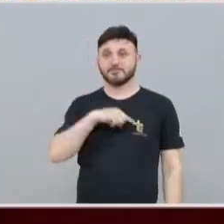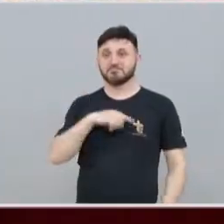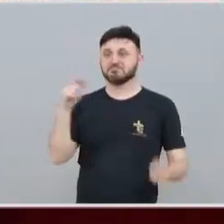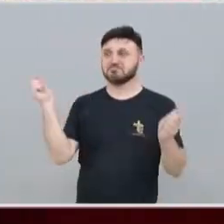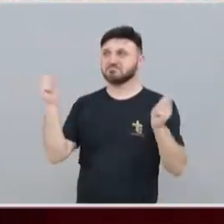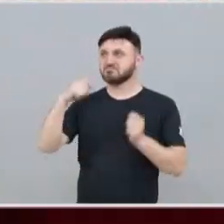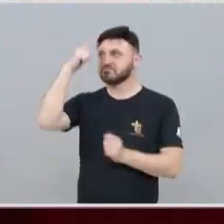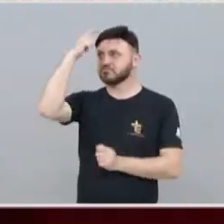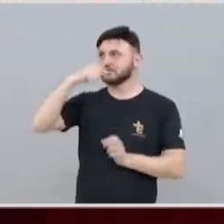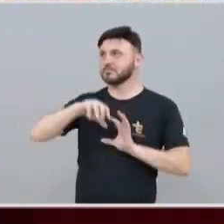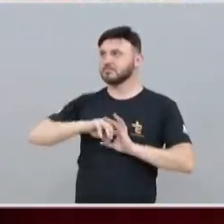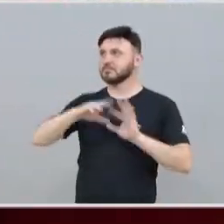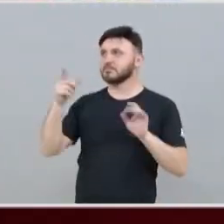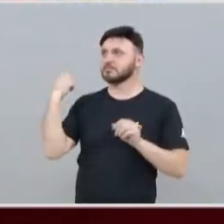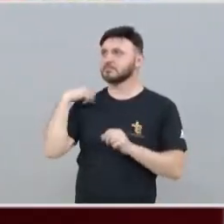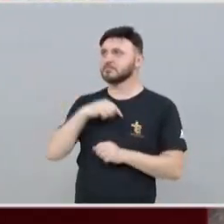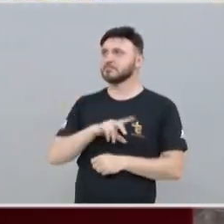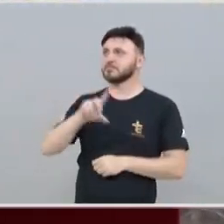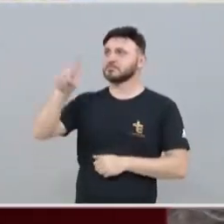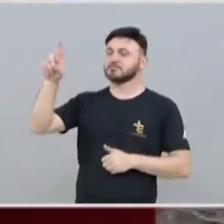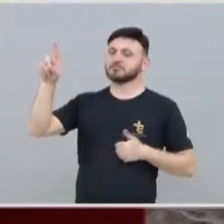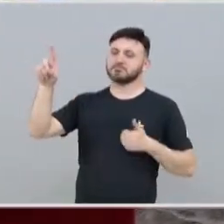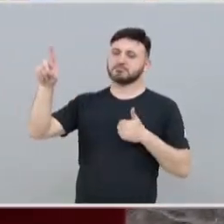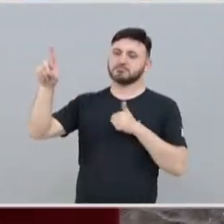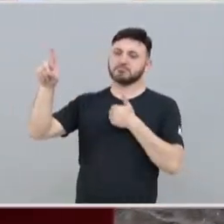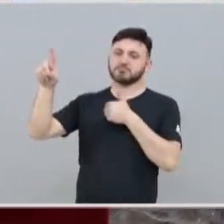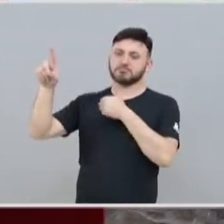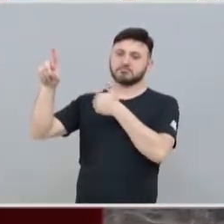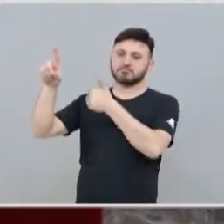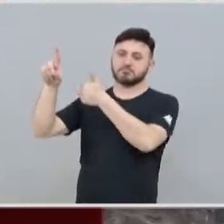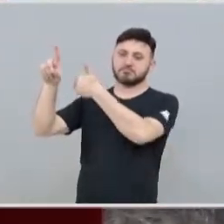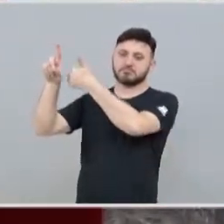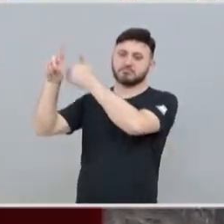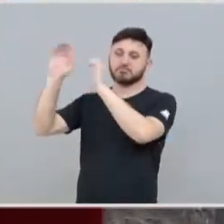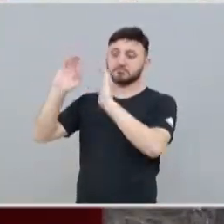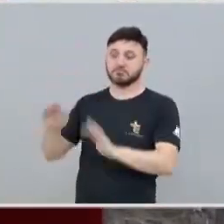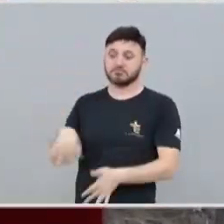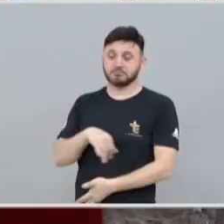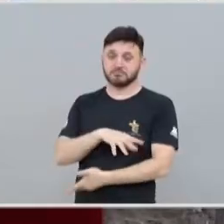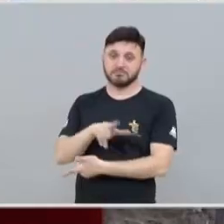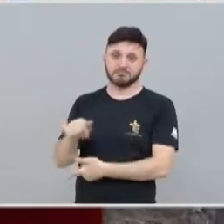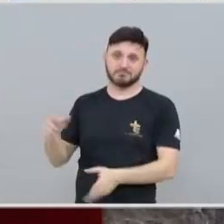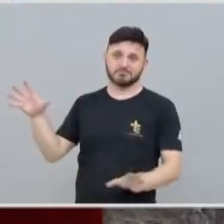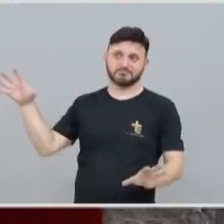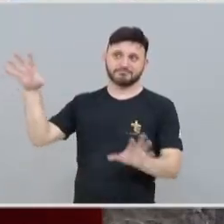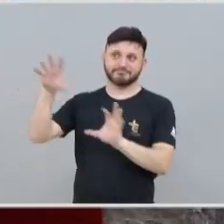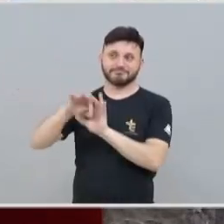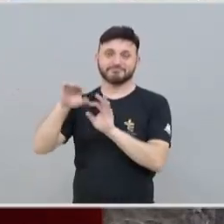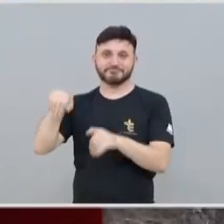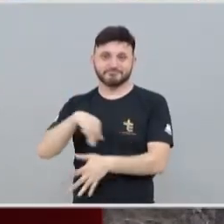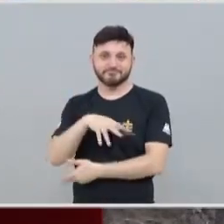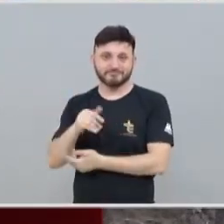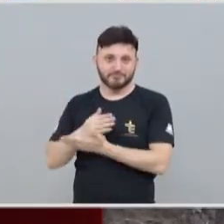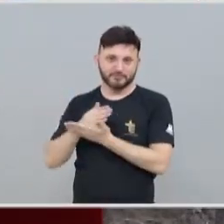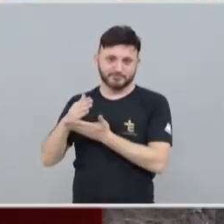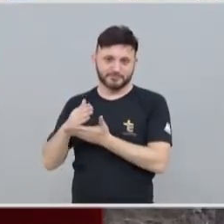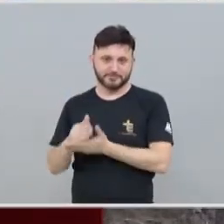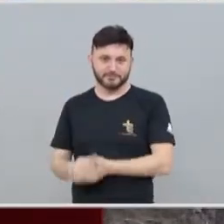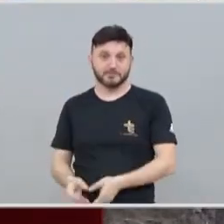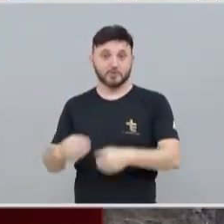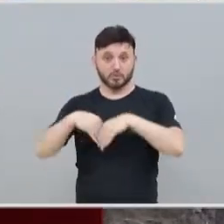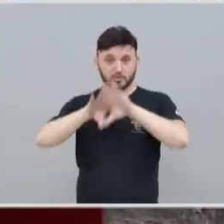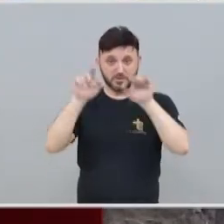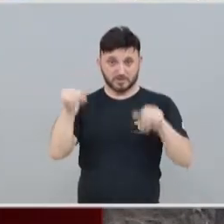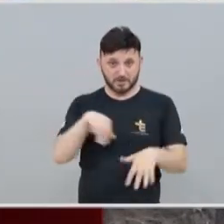a estar nos mais ligados a deus já na terra o céu é aqui não